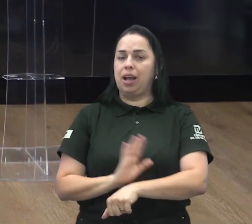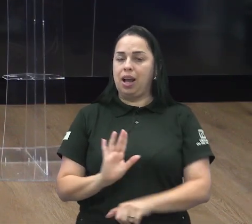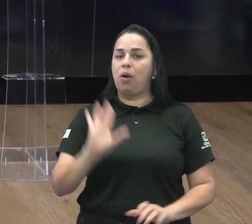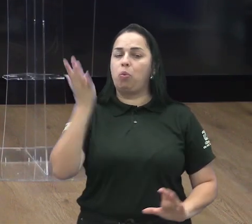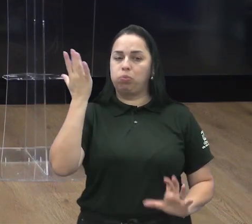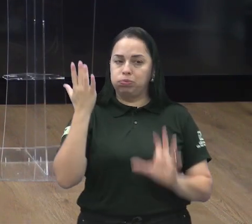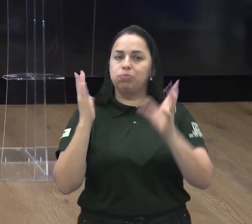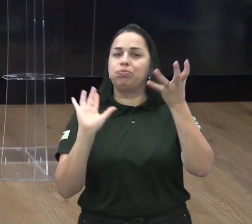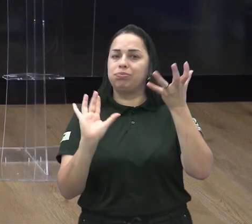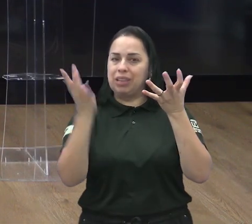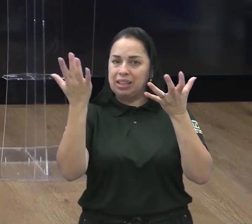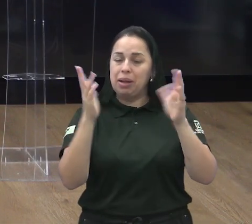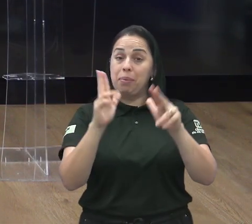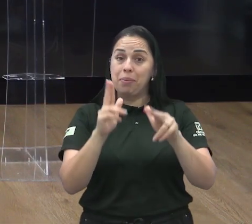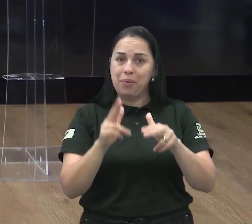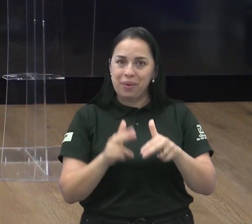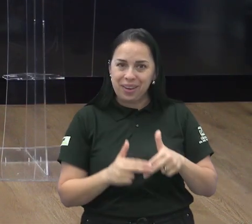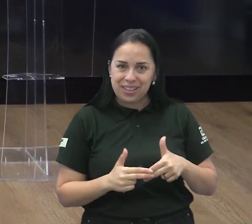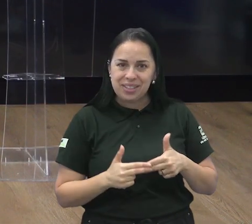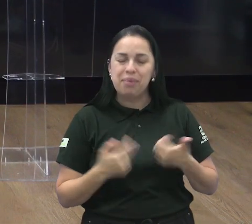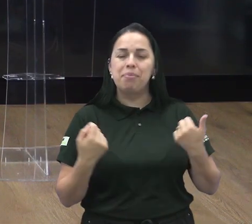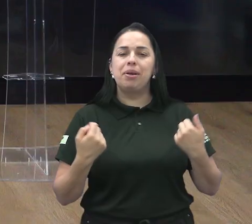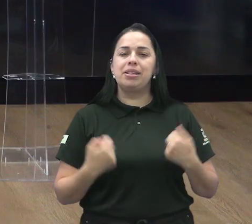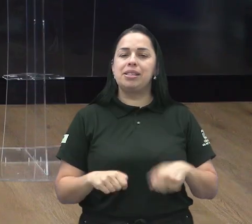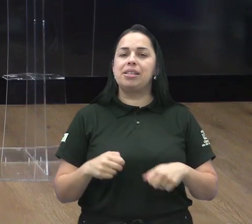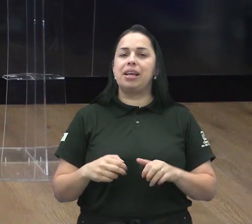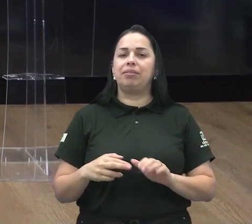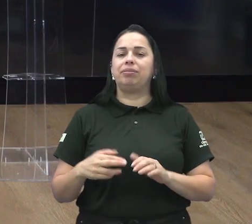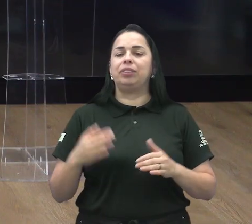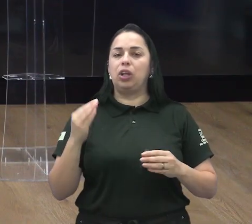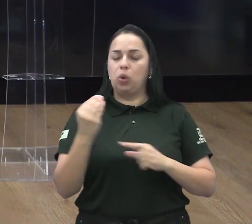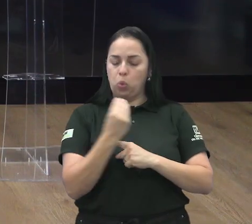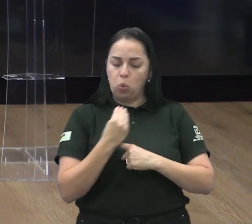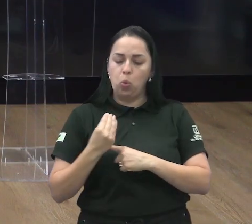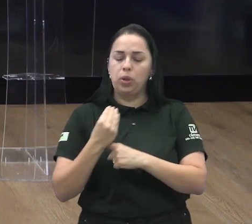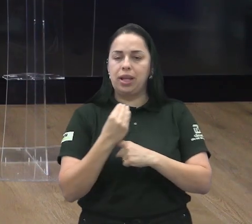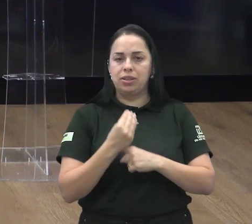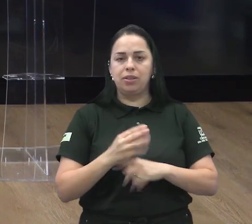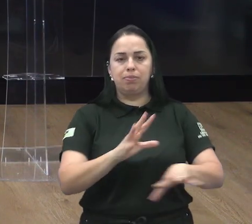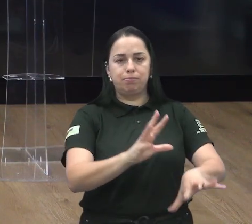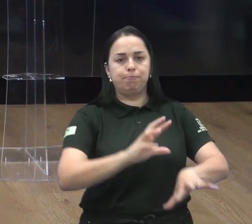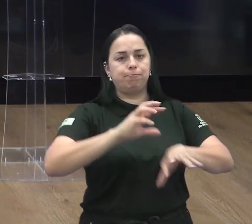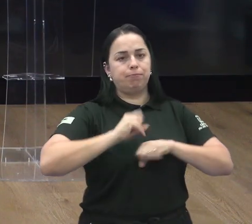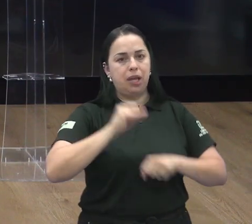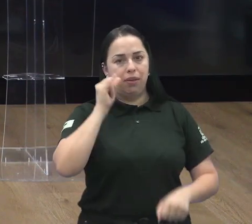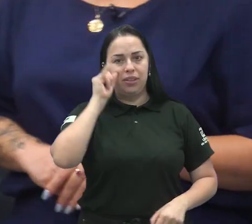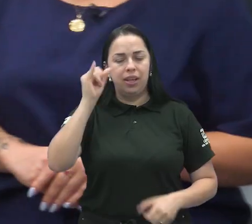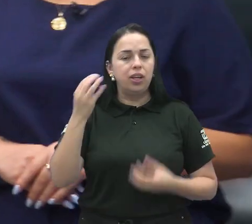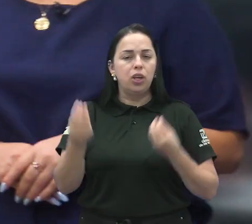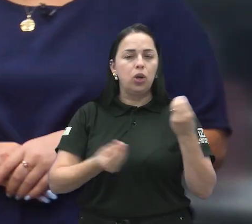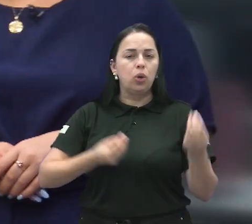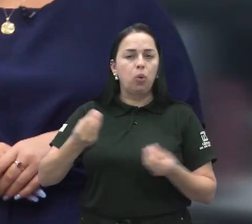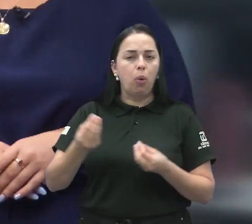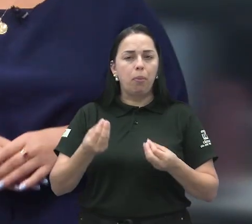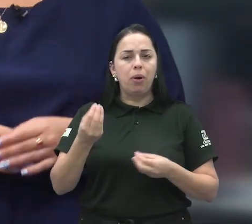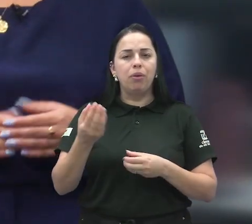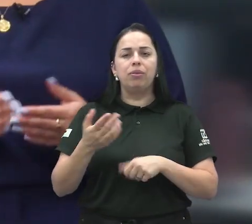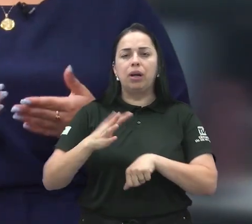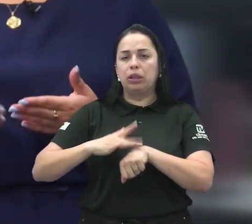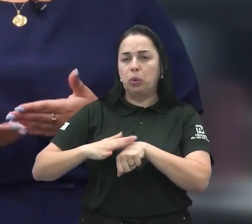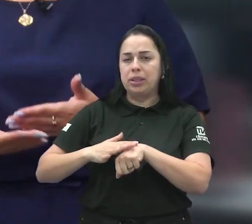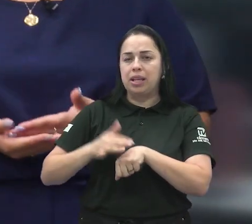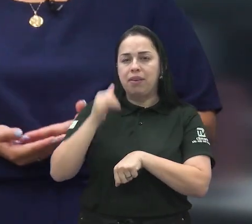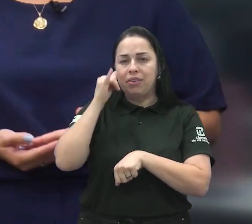de forma frequente nessa época do ano. Por isso, é preciso alguns cuidados para prevenir. E para saber como